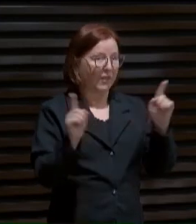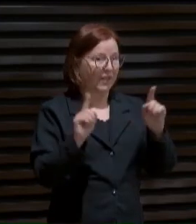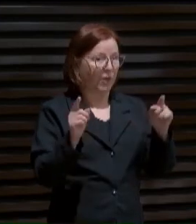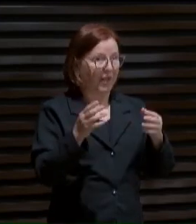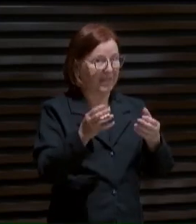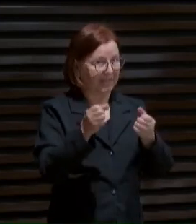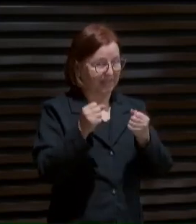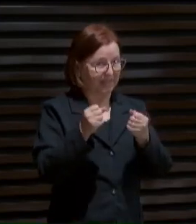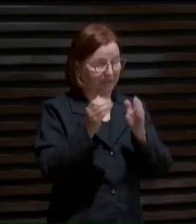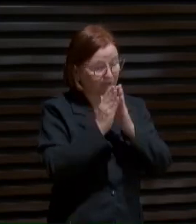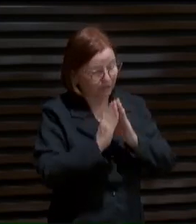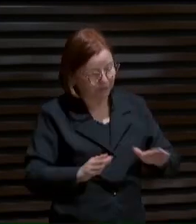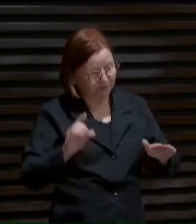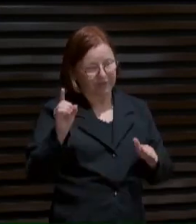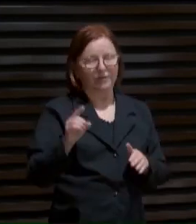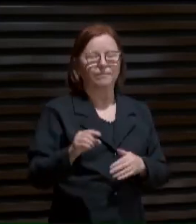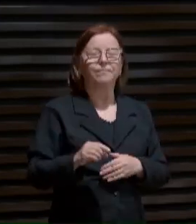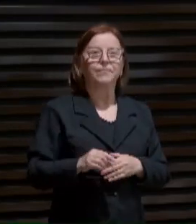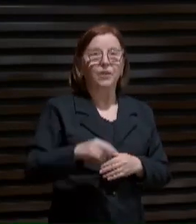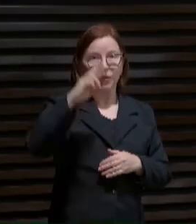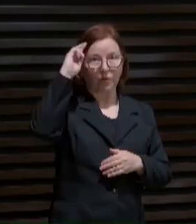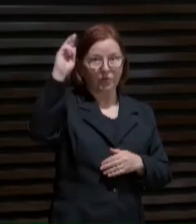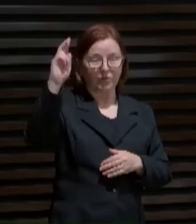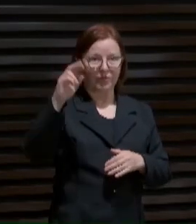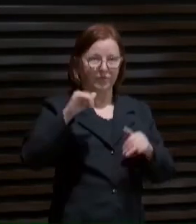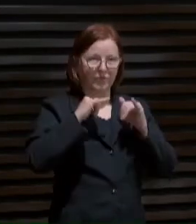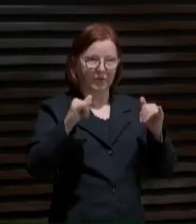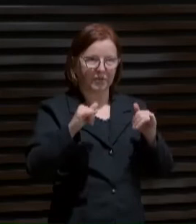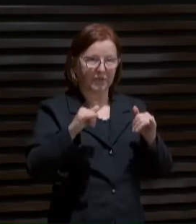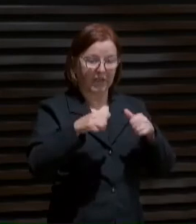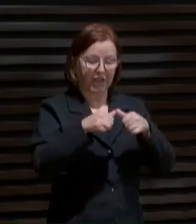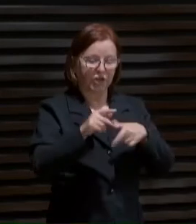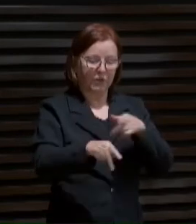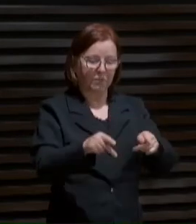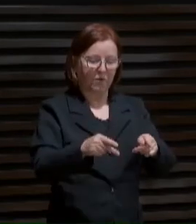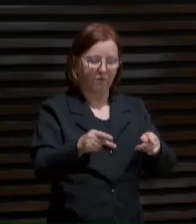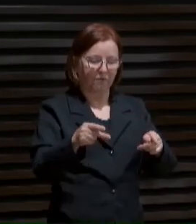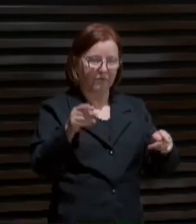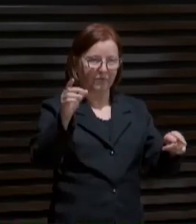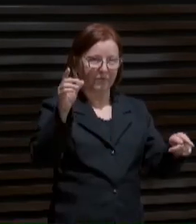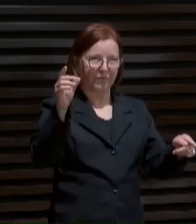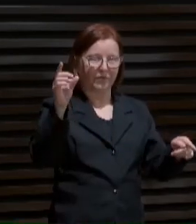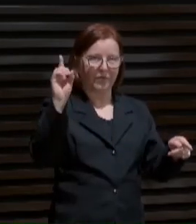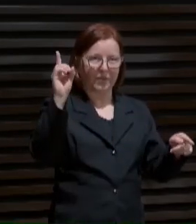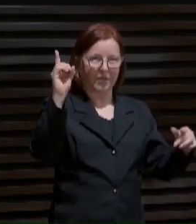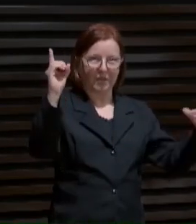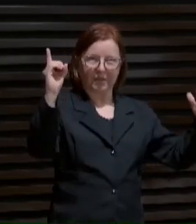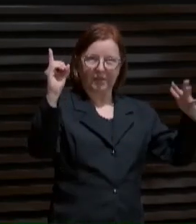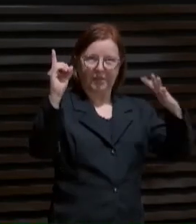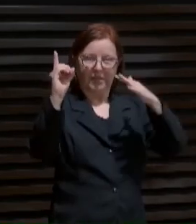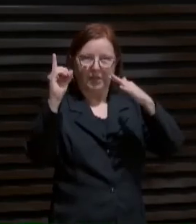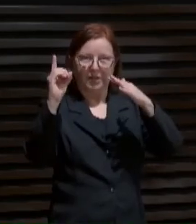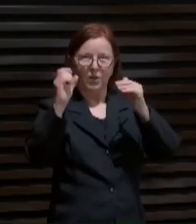o senhor disse visto que este povo se aproxima de mim e com a sua boca e com os